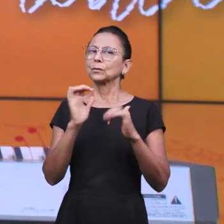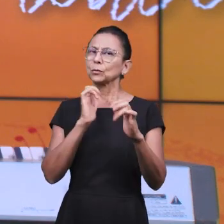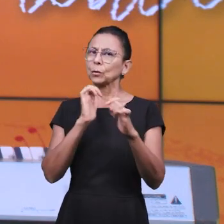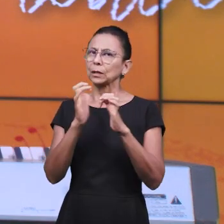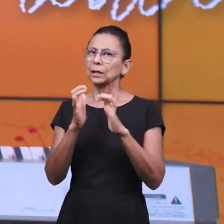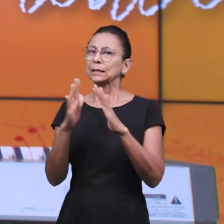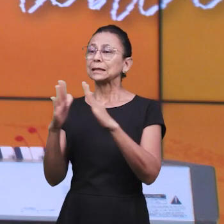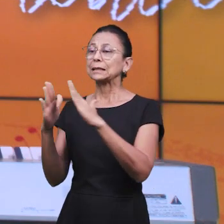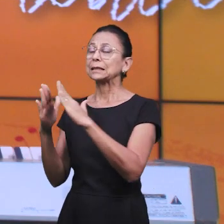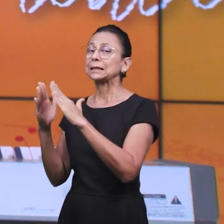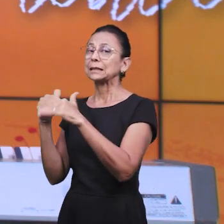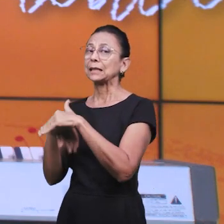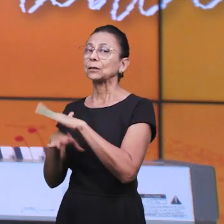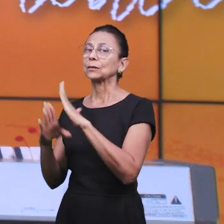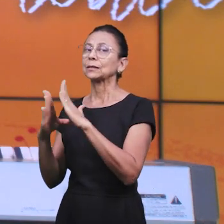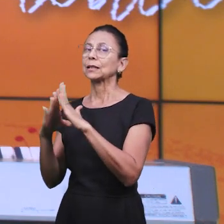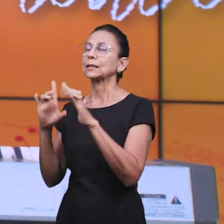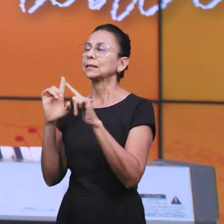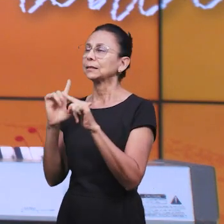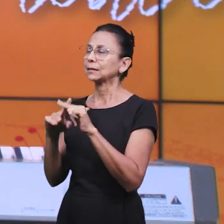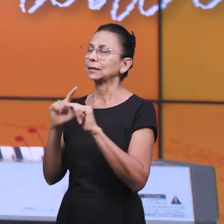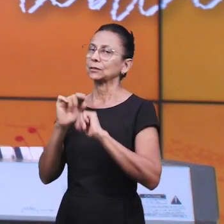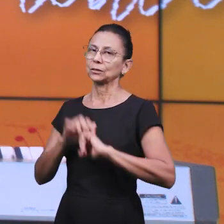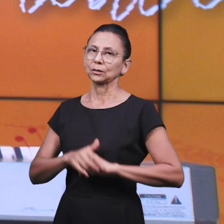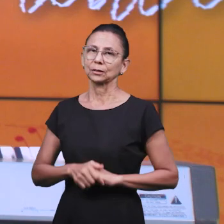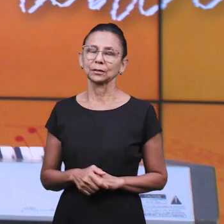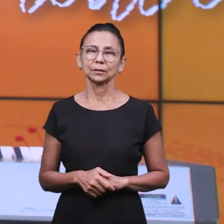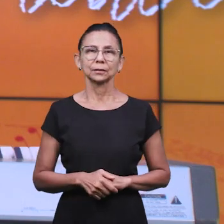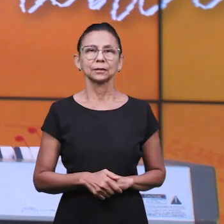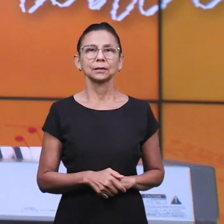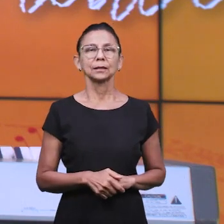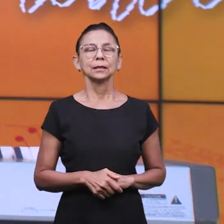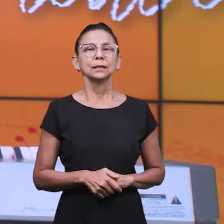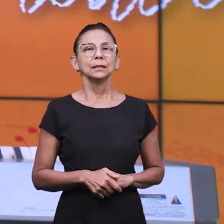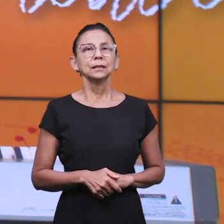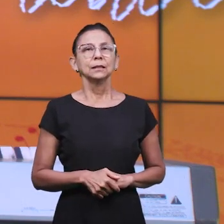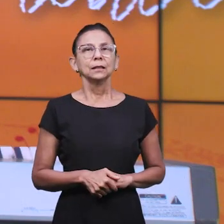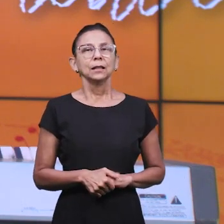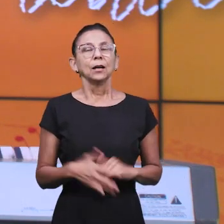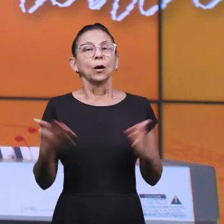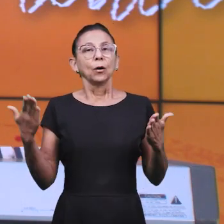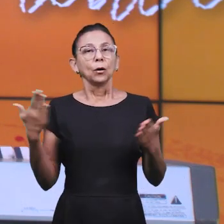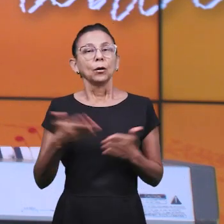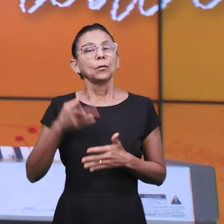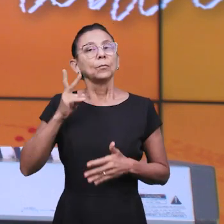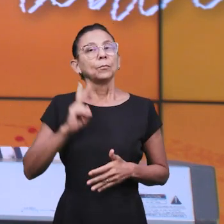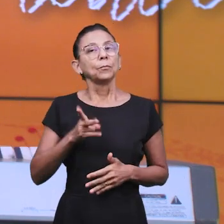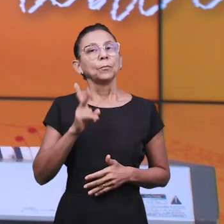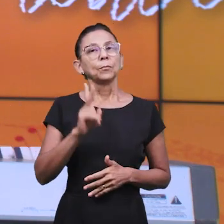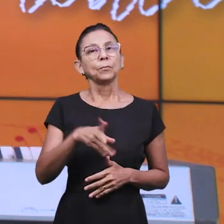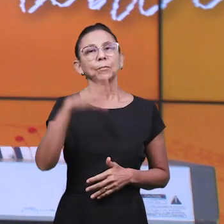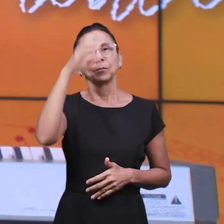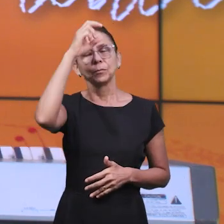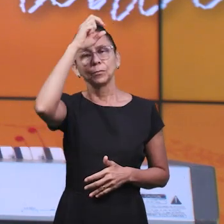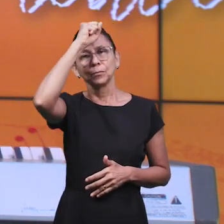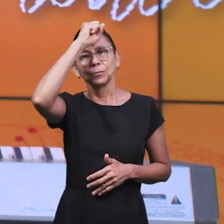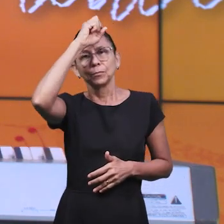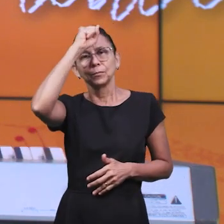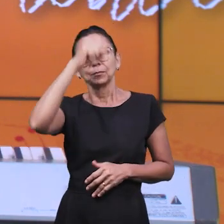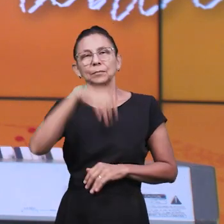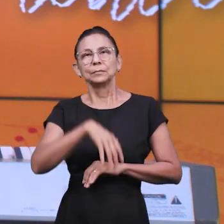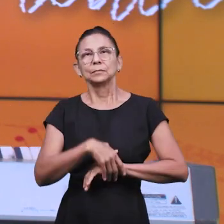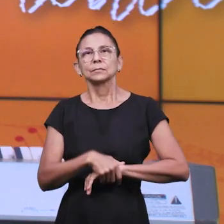mesmo? E como nós falamos na aula passada, hoje vamos continuar aprendendo o